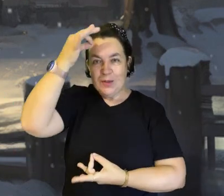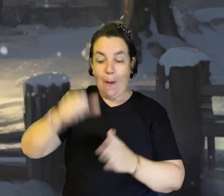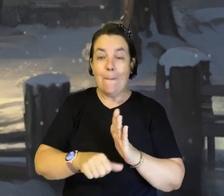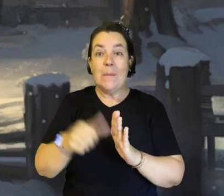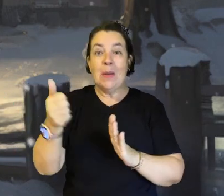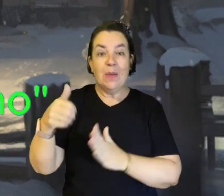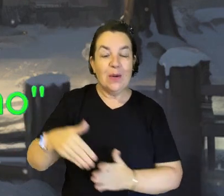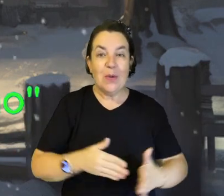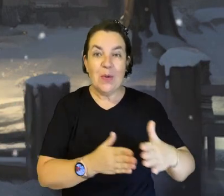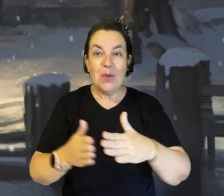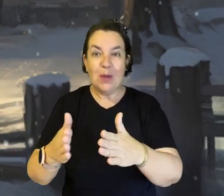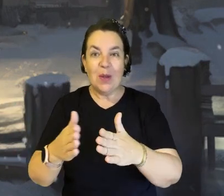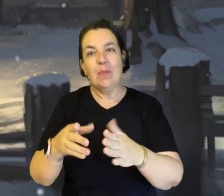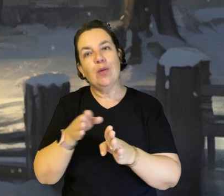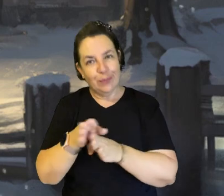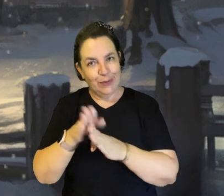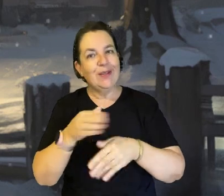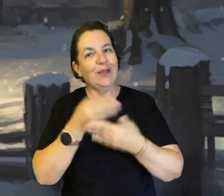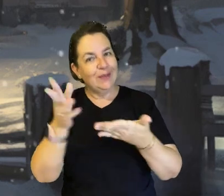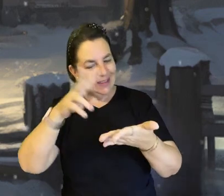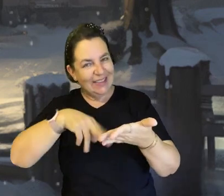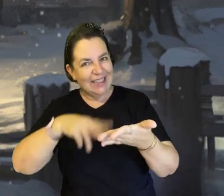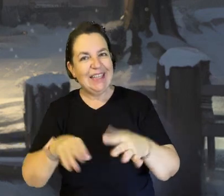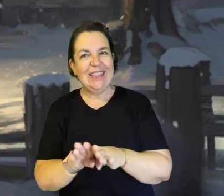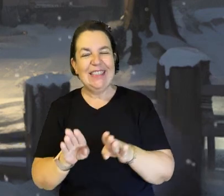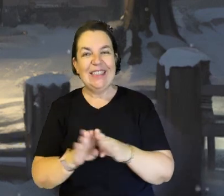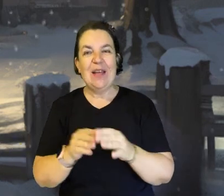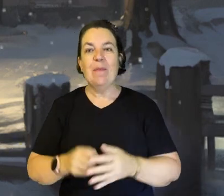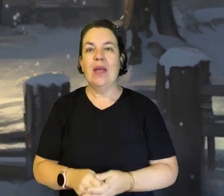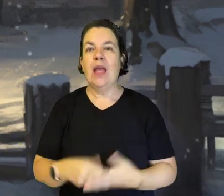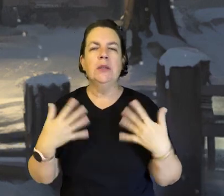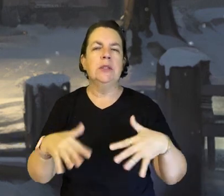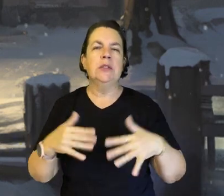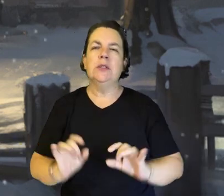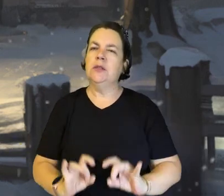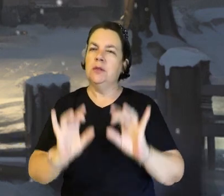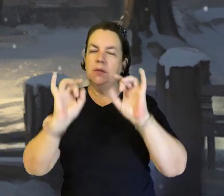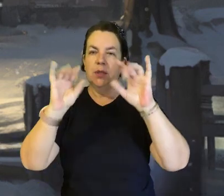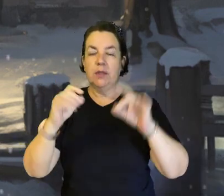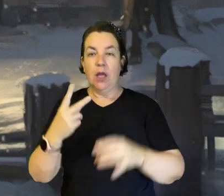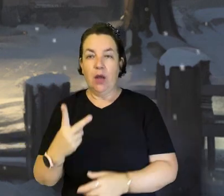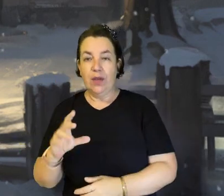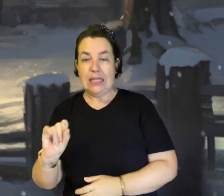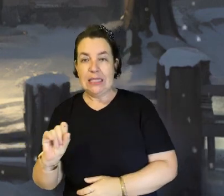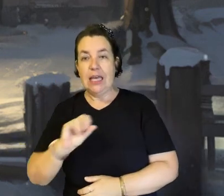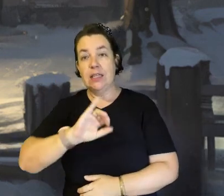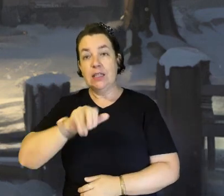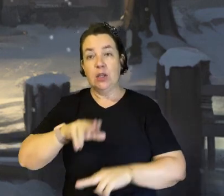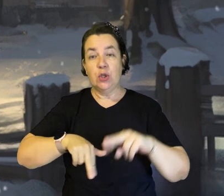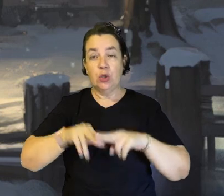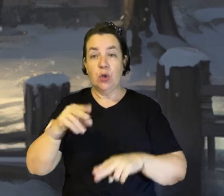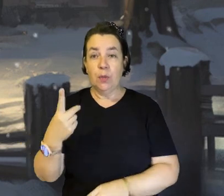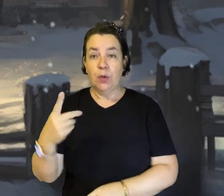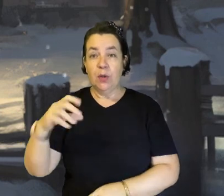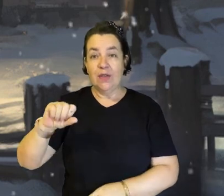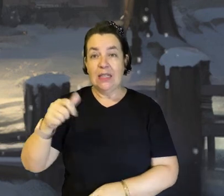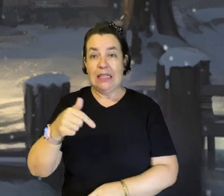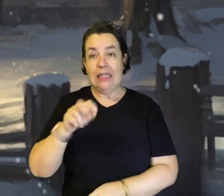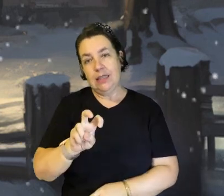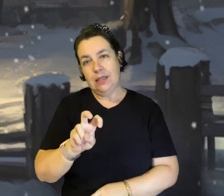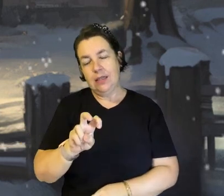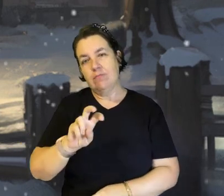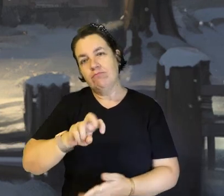primeira edição de Caminho, o qual aconselho muito você a ler. É um baú de tesouros. Em 26 de junho